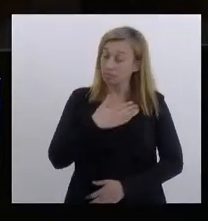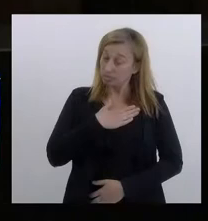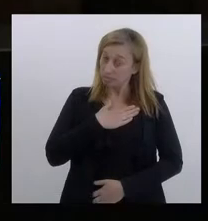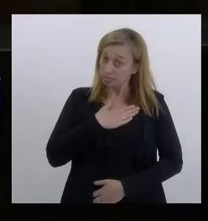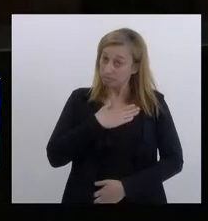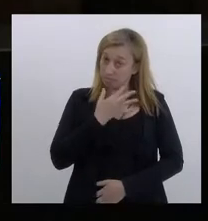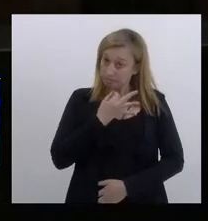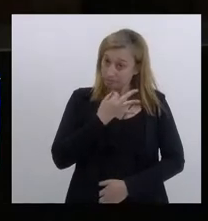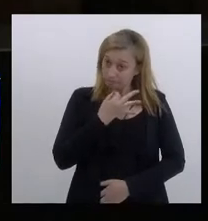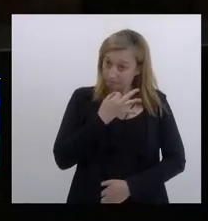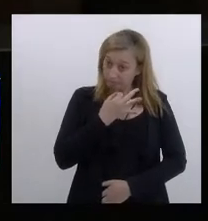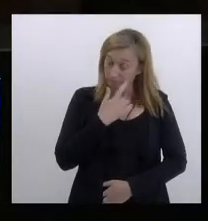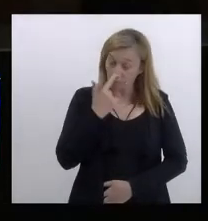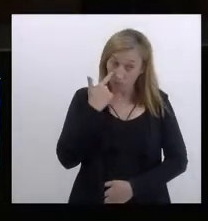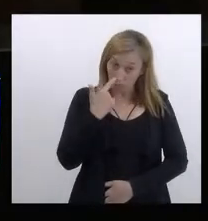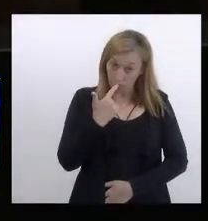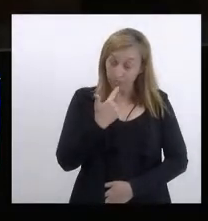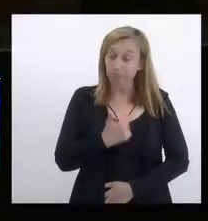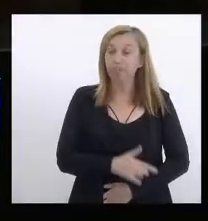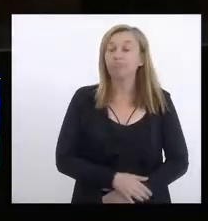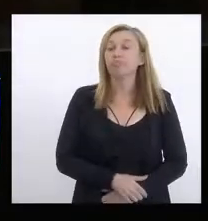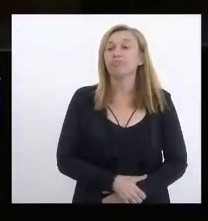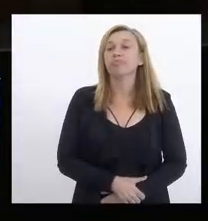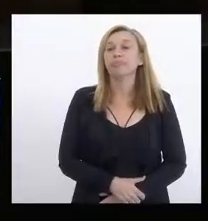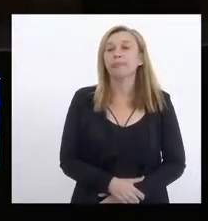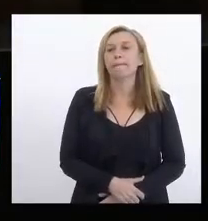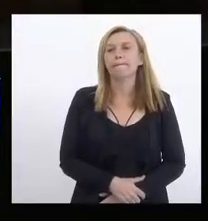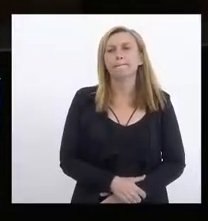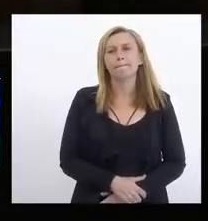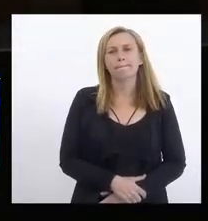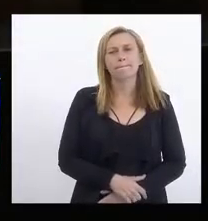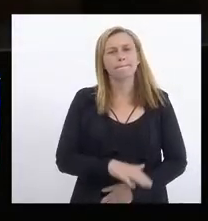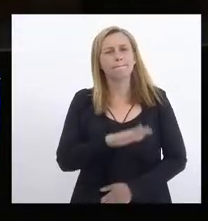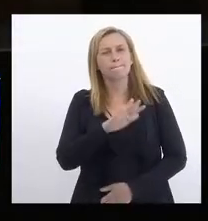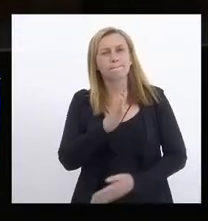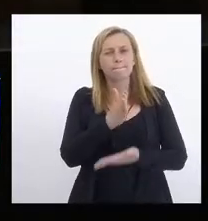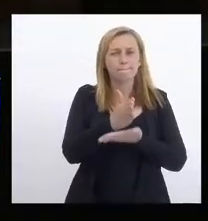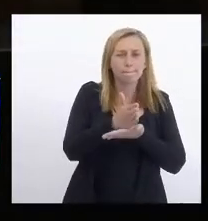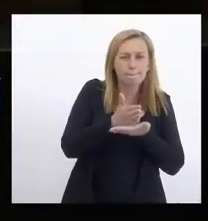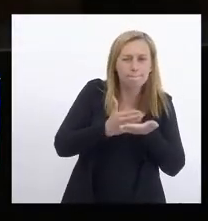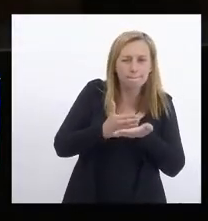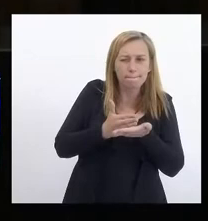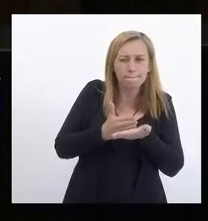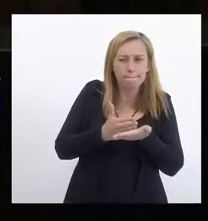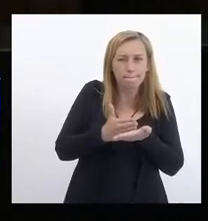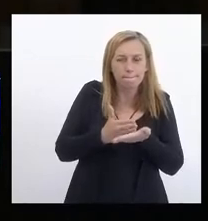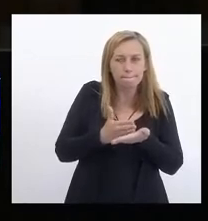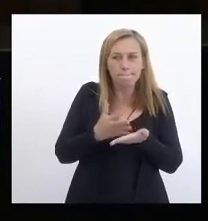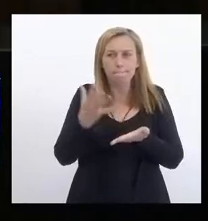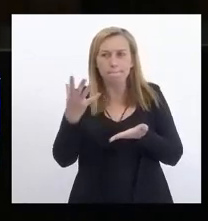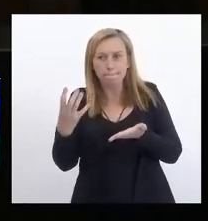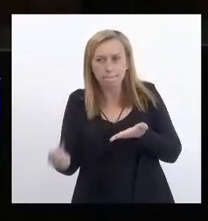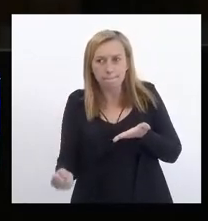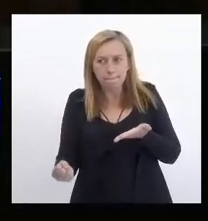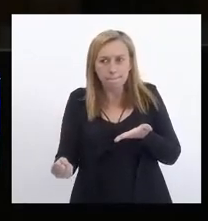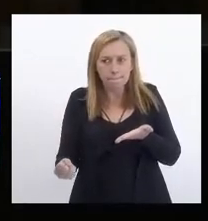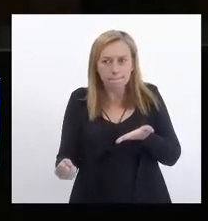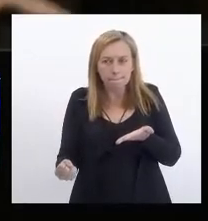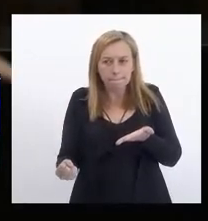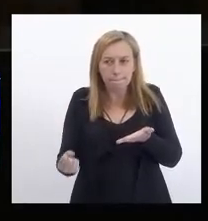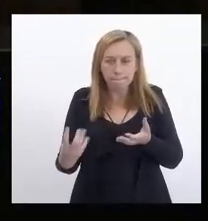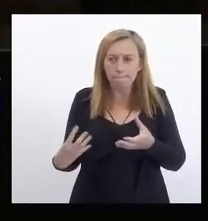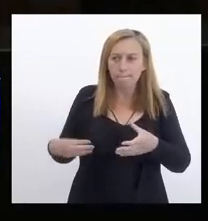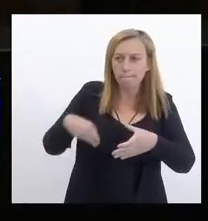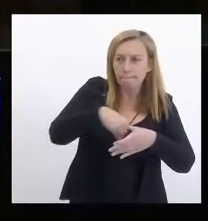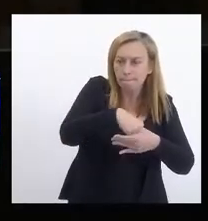minha avaliação, pelo que eu assisti, meio a meio. metade favorável à